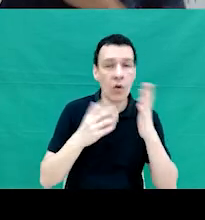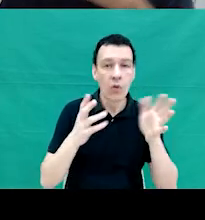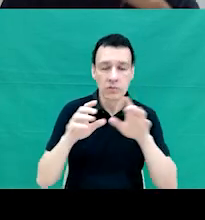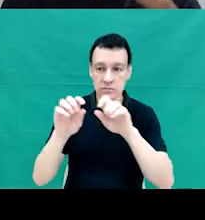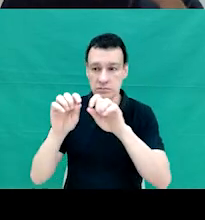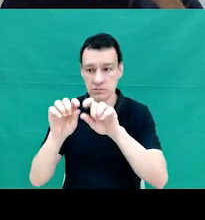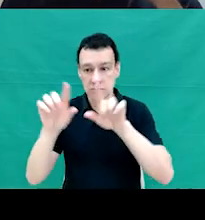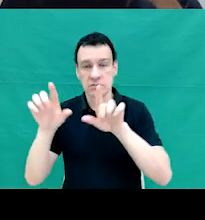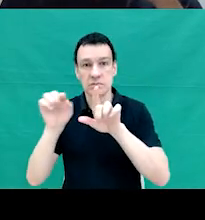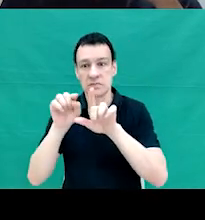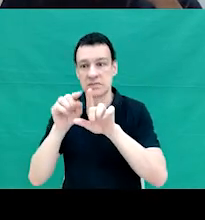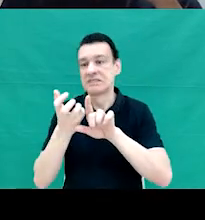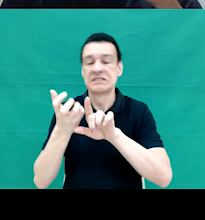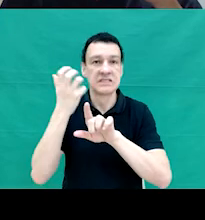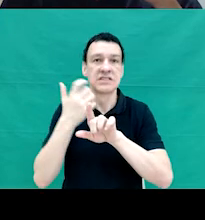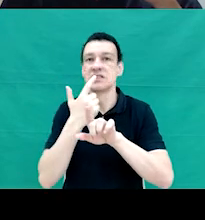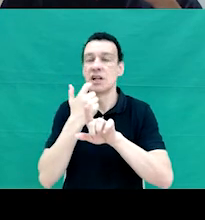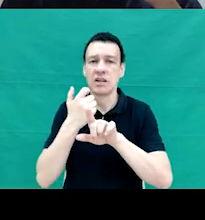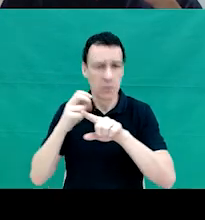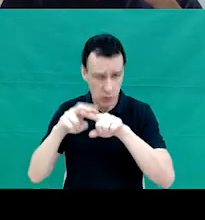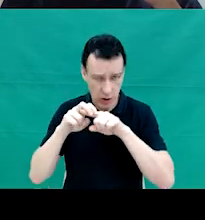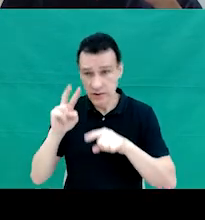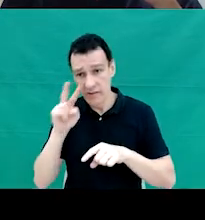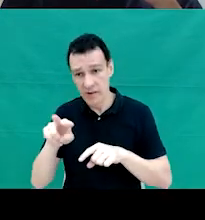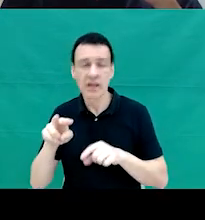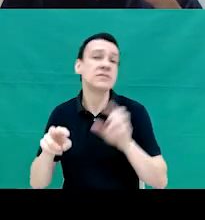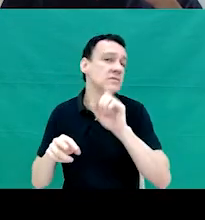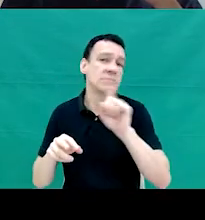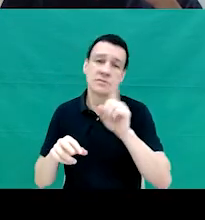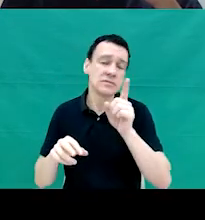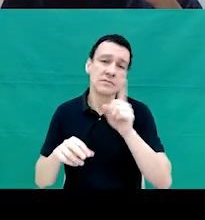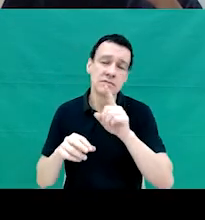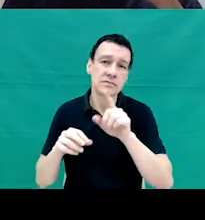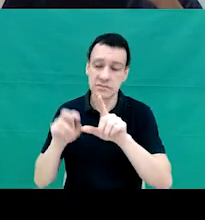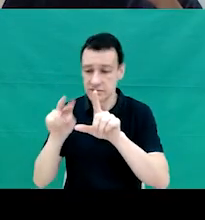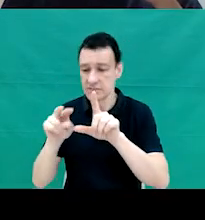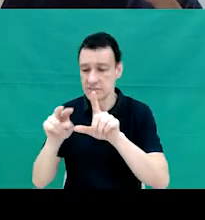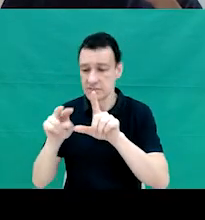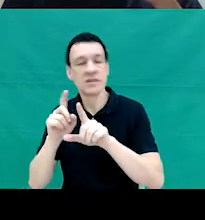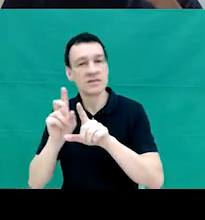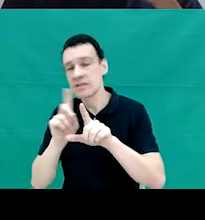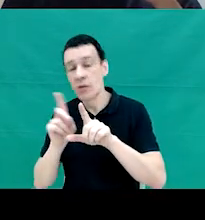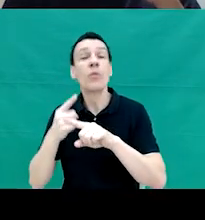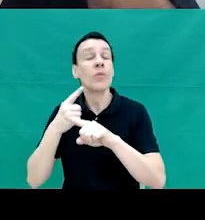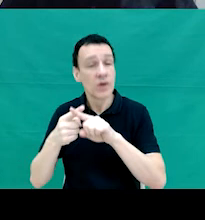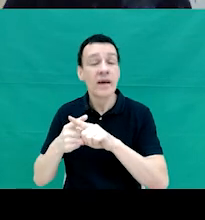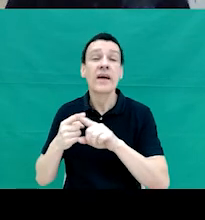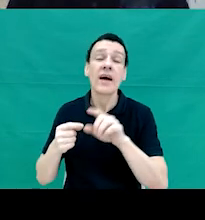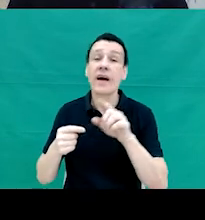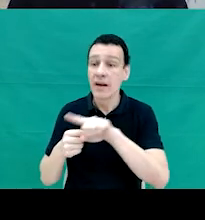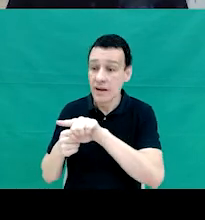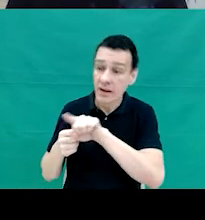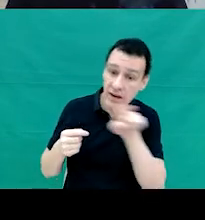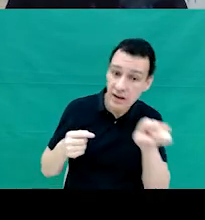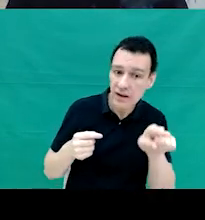que são capazes de reconhecer esse texto escrito, naturalmente não só o vermelho, né? Isso não vai ter como,